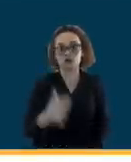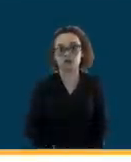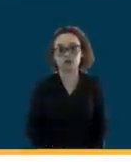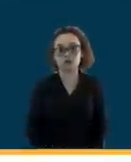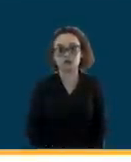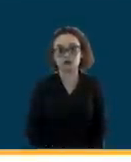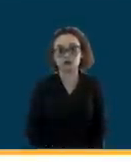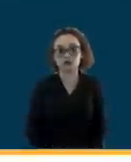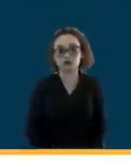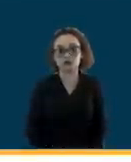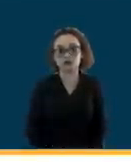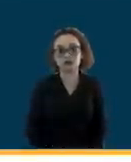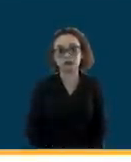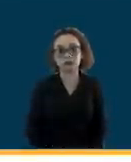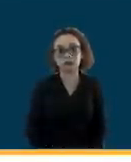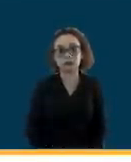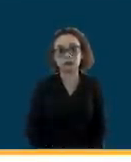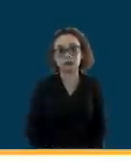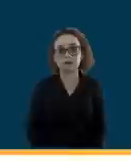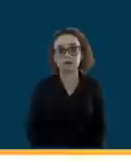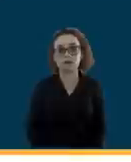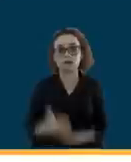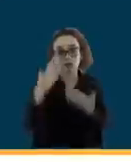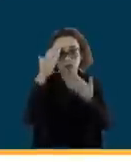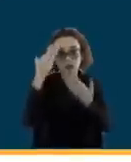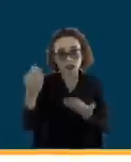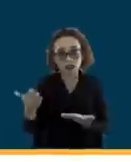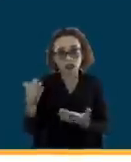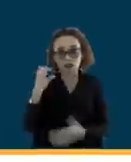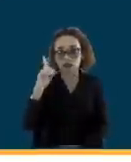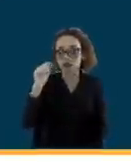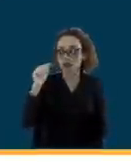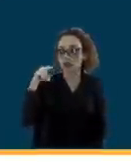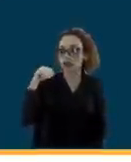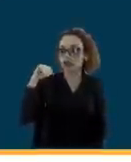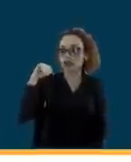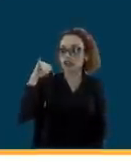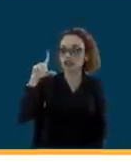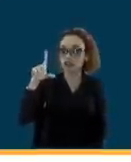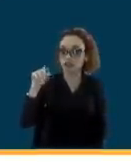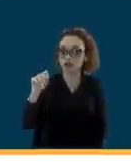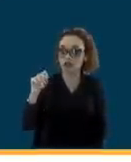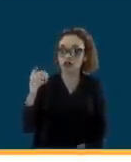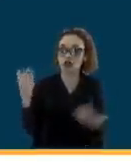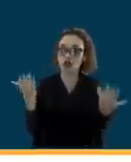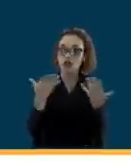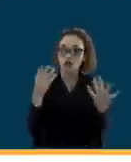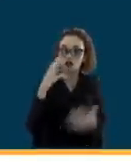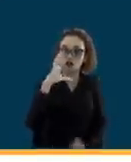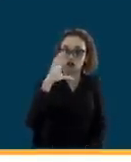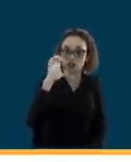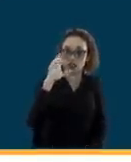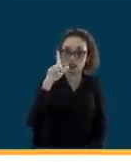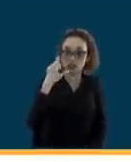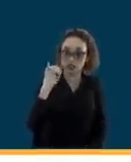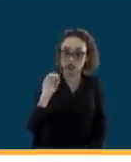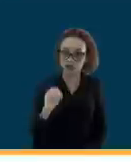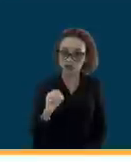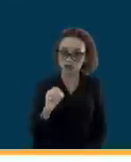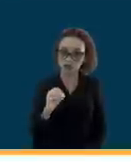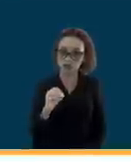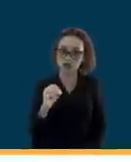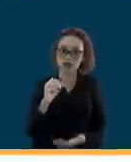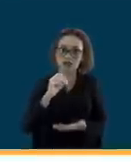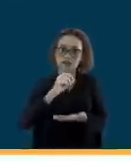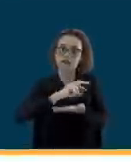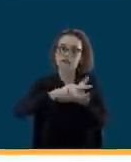Muito bom, doutor Danilo. Muito obrigado. Aproveitar aqui, já vou passar para o Célio. Célio, várias perguntas, são